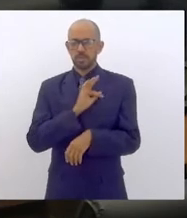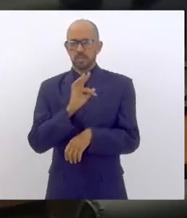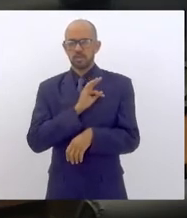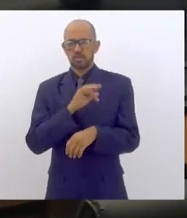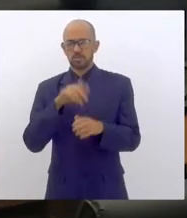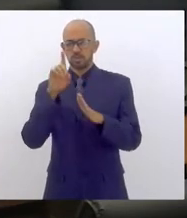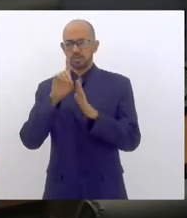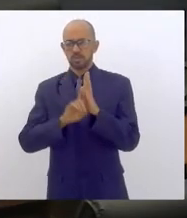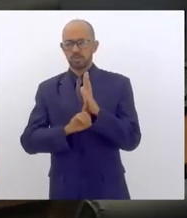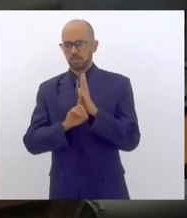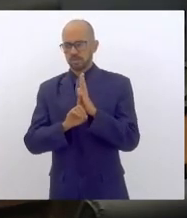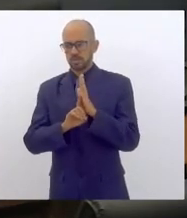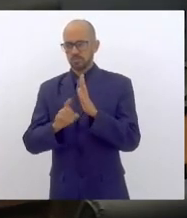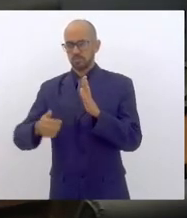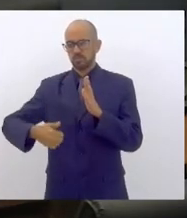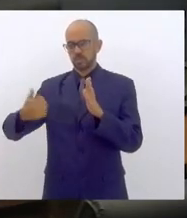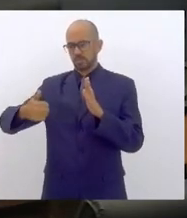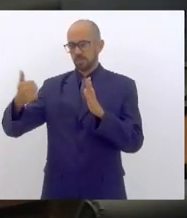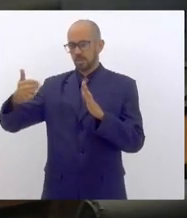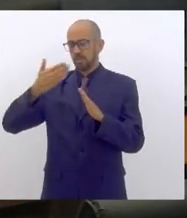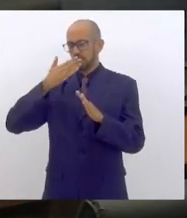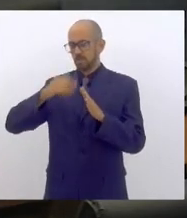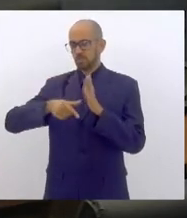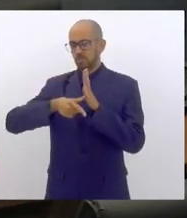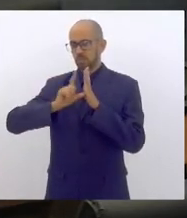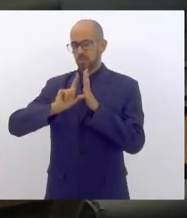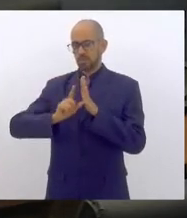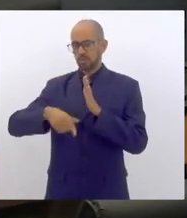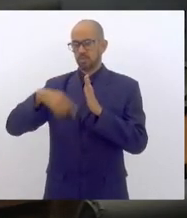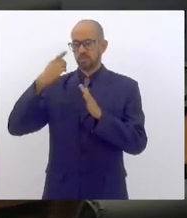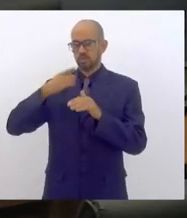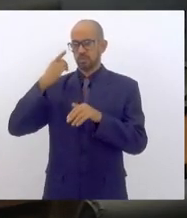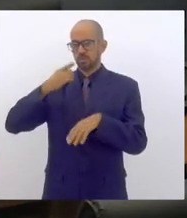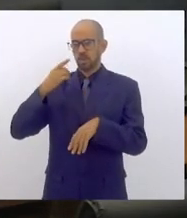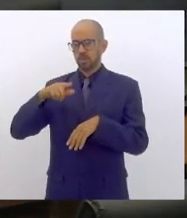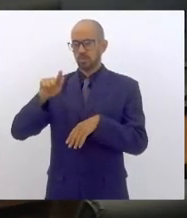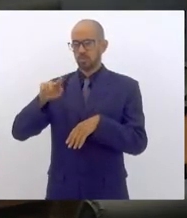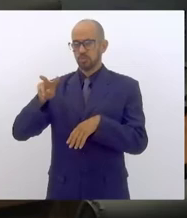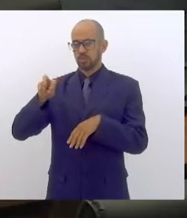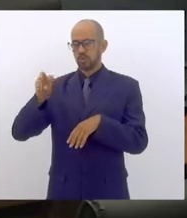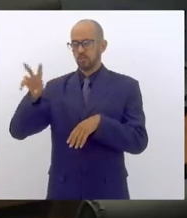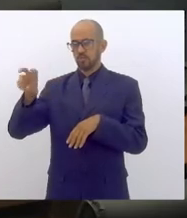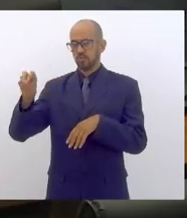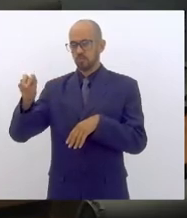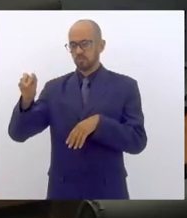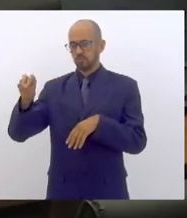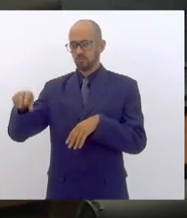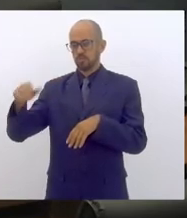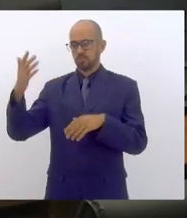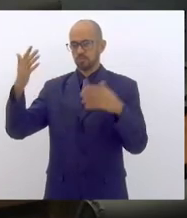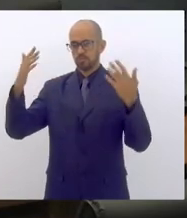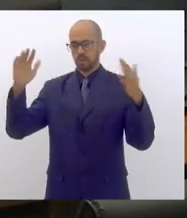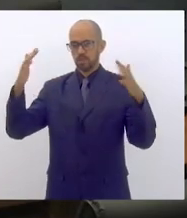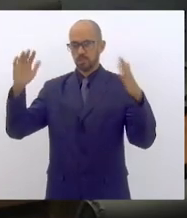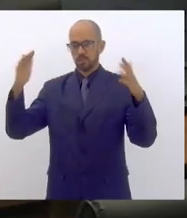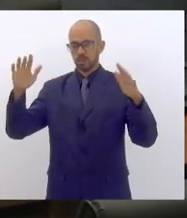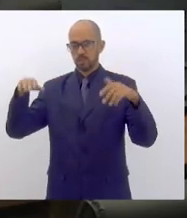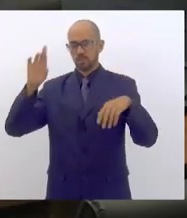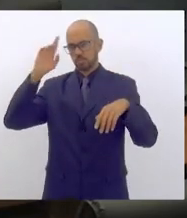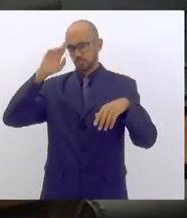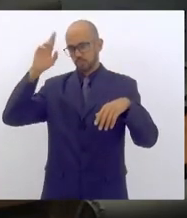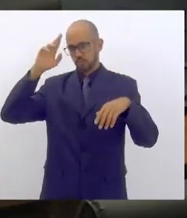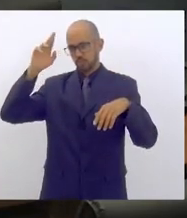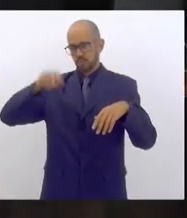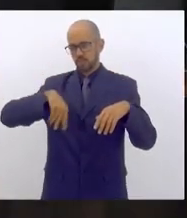declaração. Primeiro pediu antes o deputado Gustavo, parabenizar os senhores parlamentares pelo acordo que chegamos a um